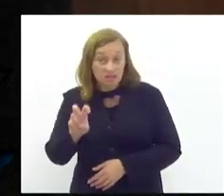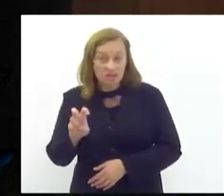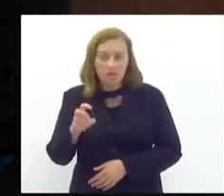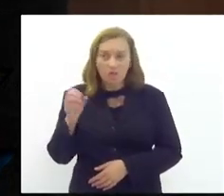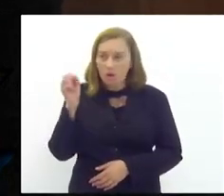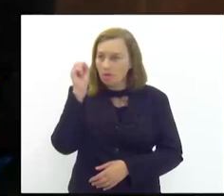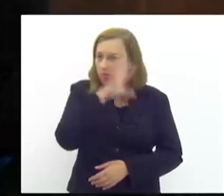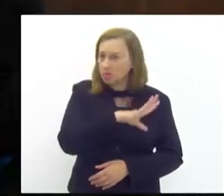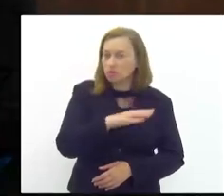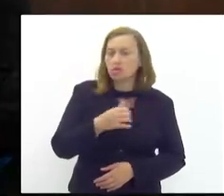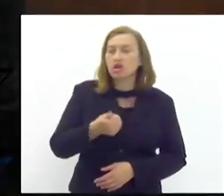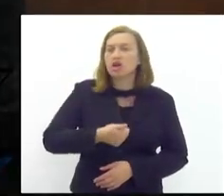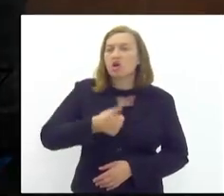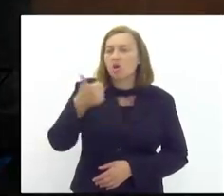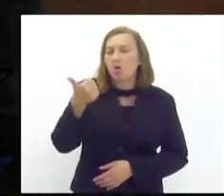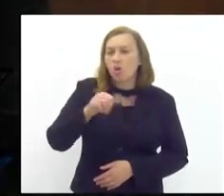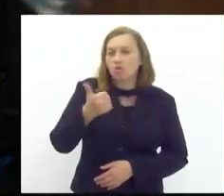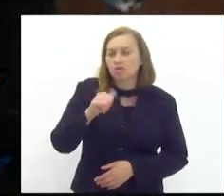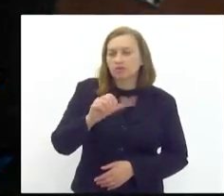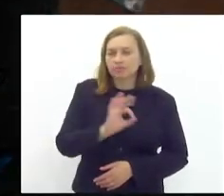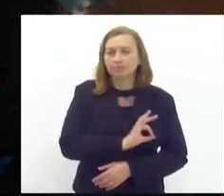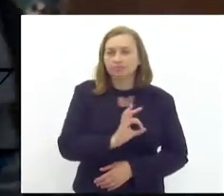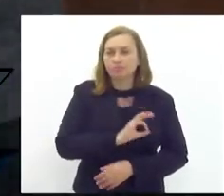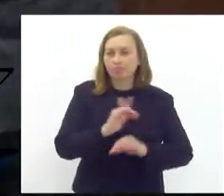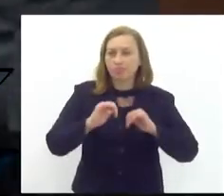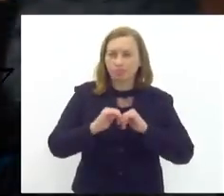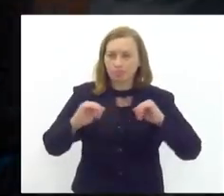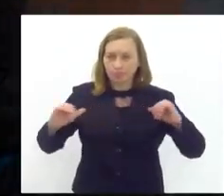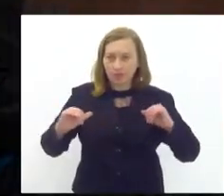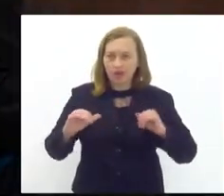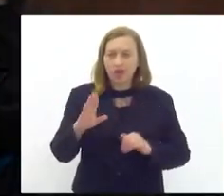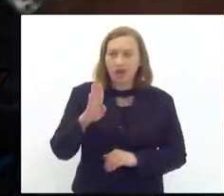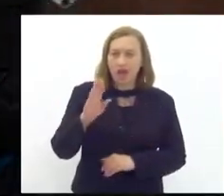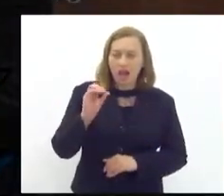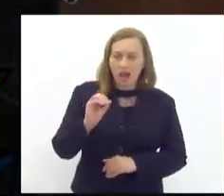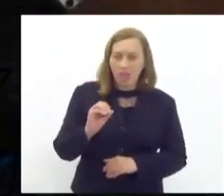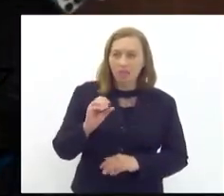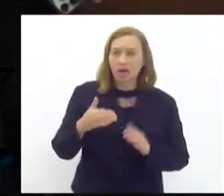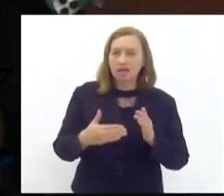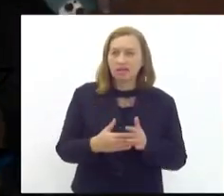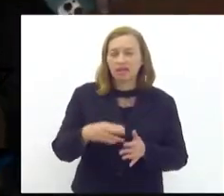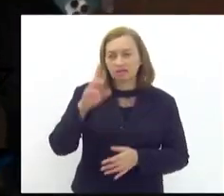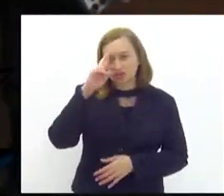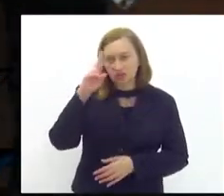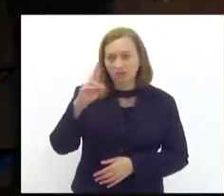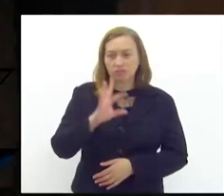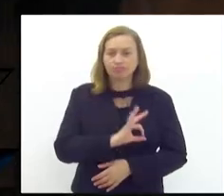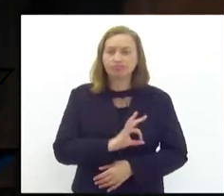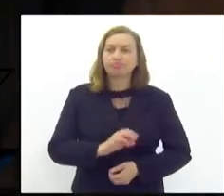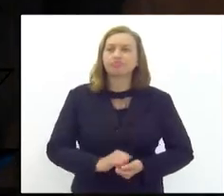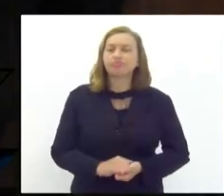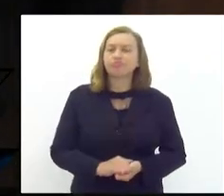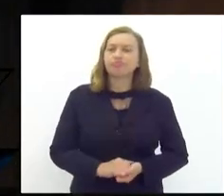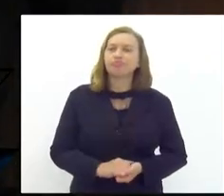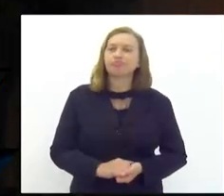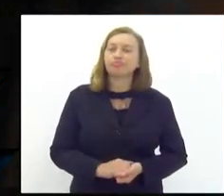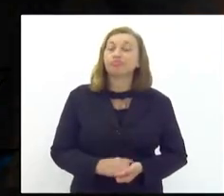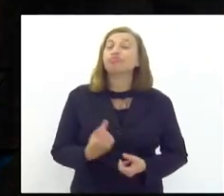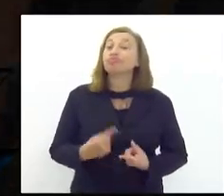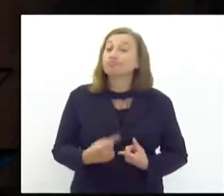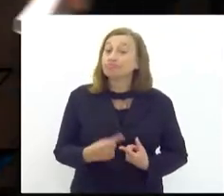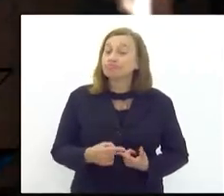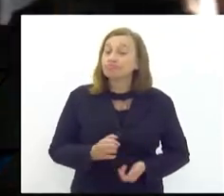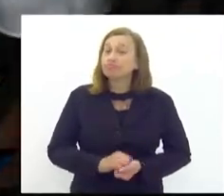11 Pol iciais afastados de cabo atendente Coronel que era comandante do sétimo batalhão porque